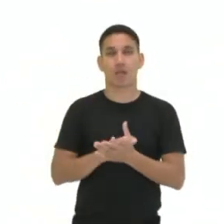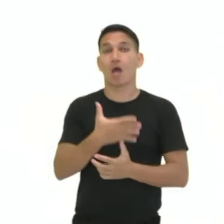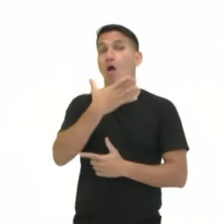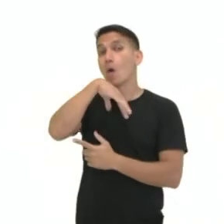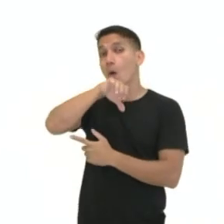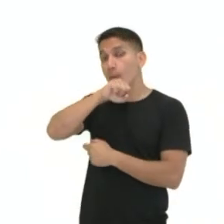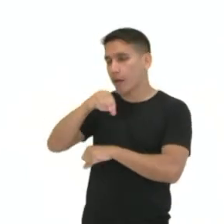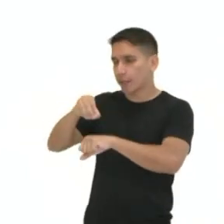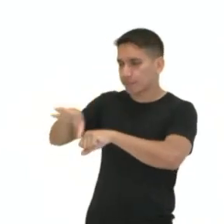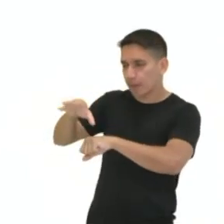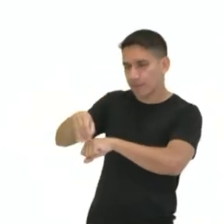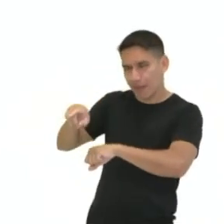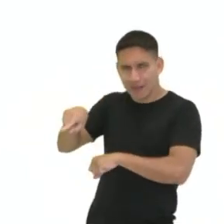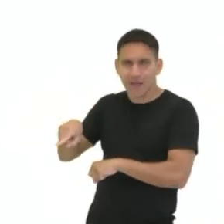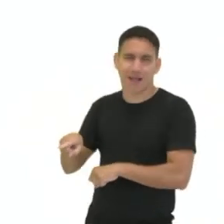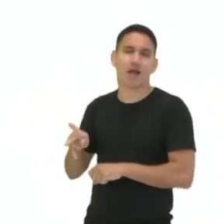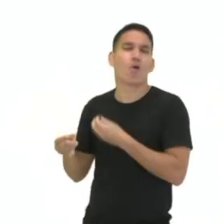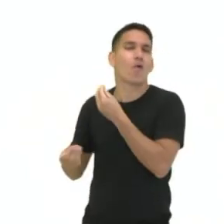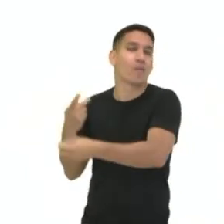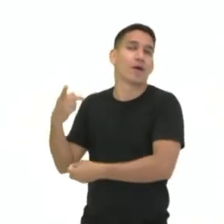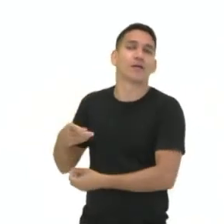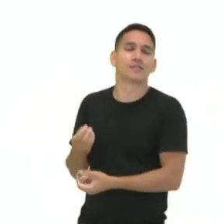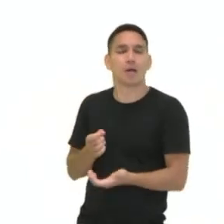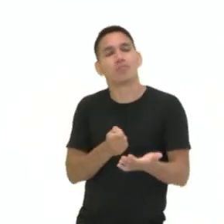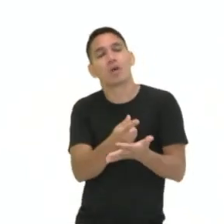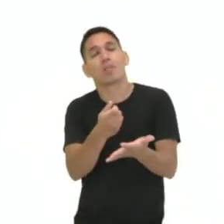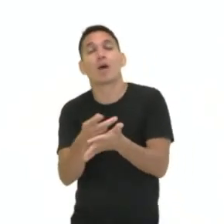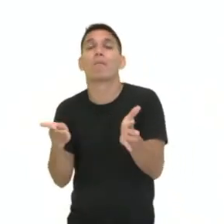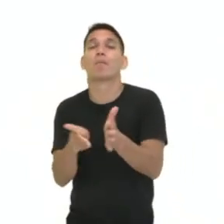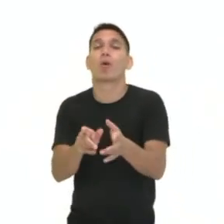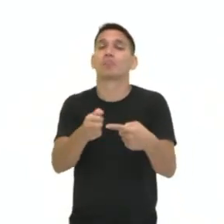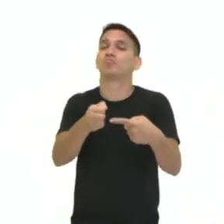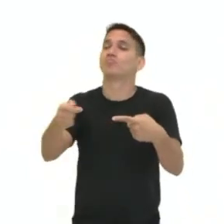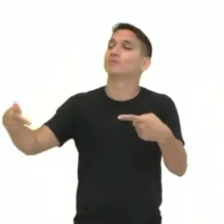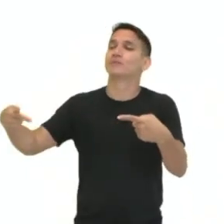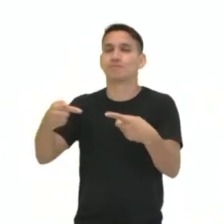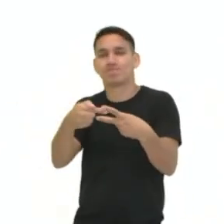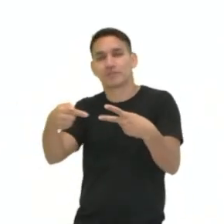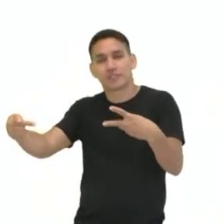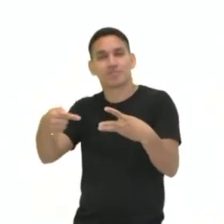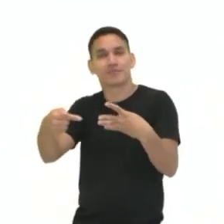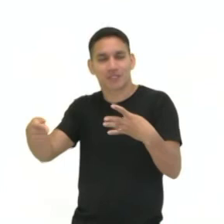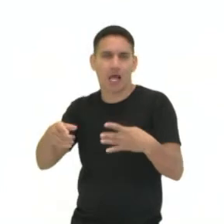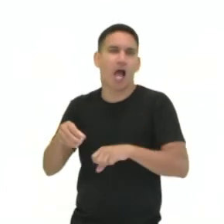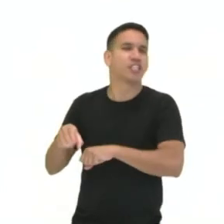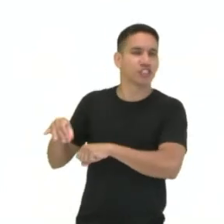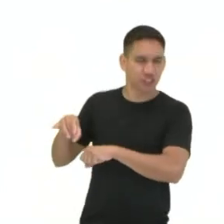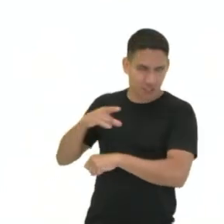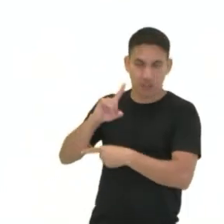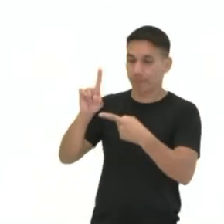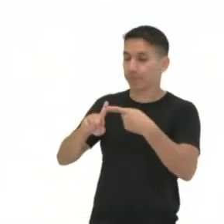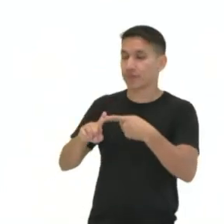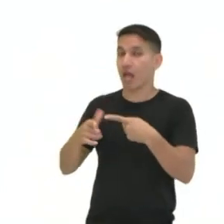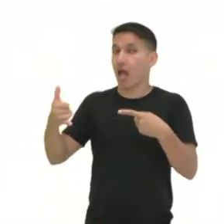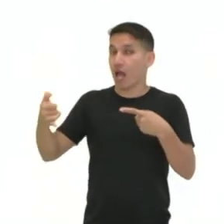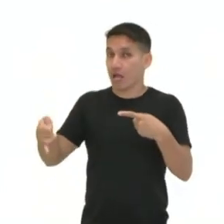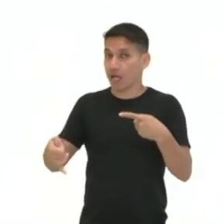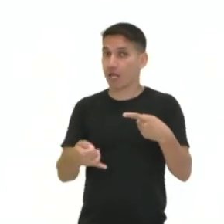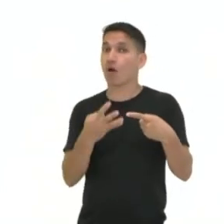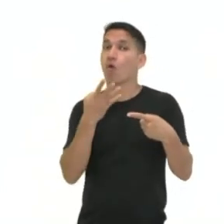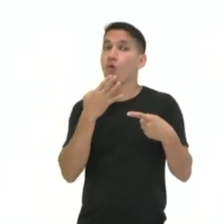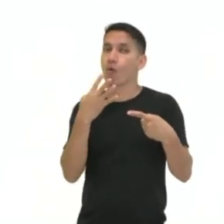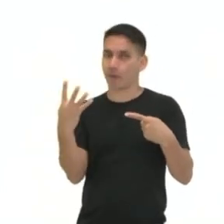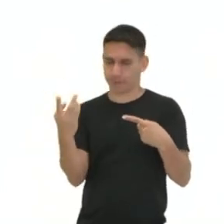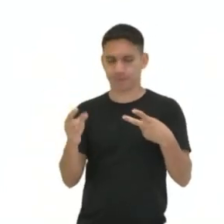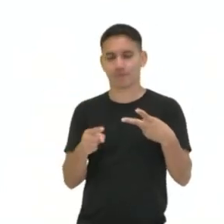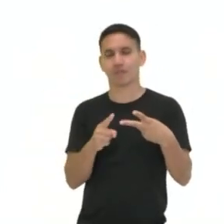dá dicas para que ela gaste o dinheiro da semanada. Entre as dicas estão a caneta de 4 cores, uma coleira